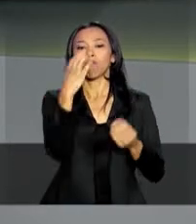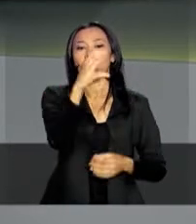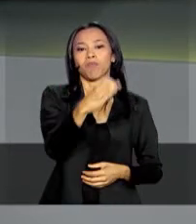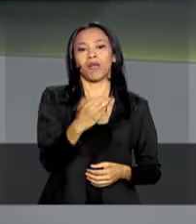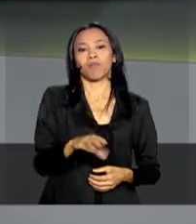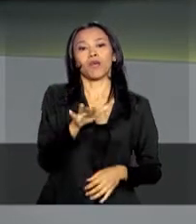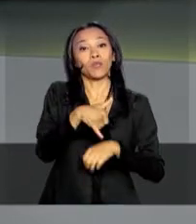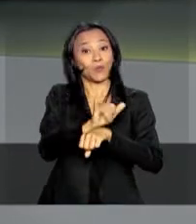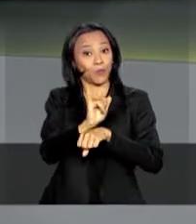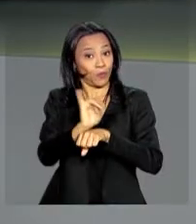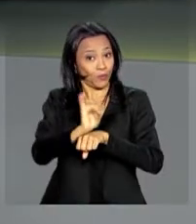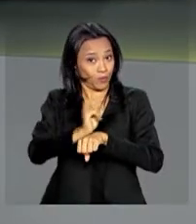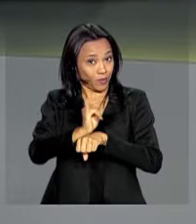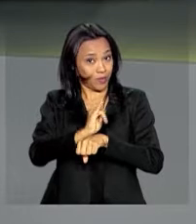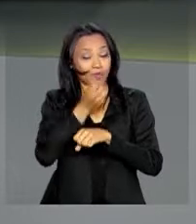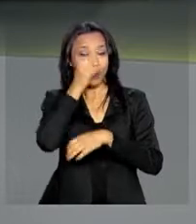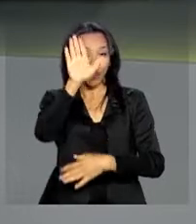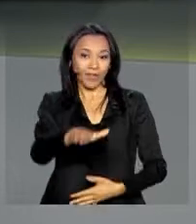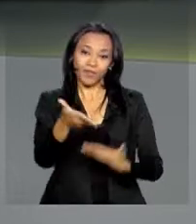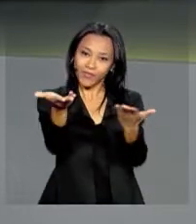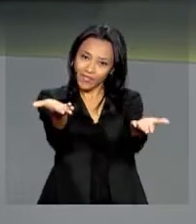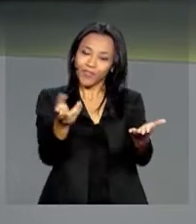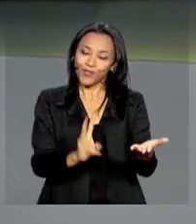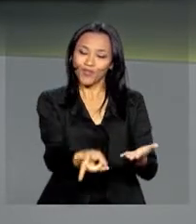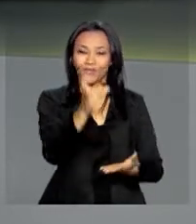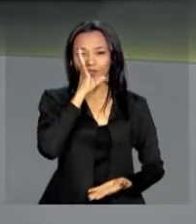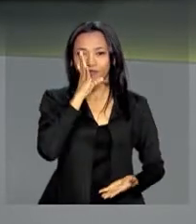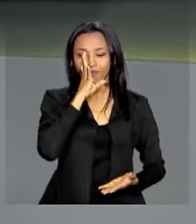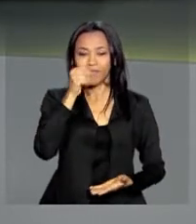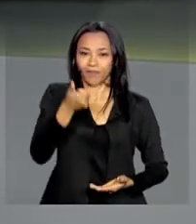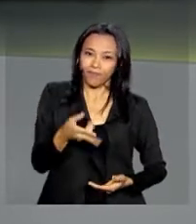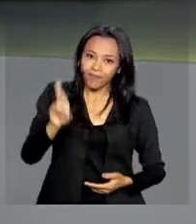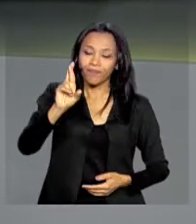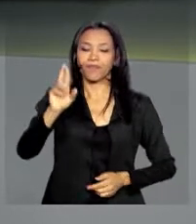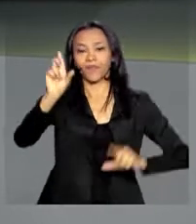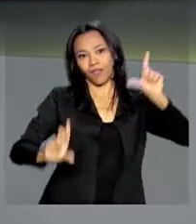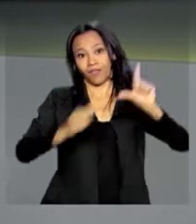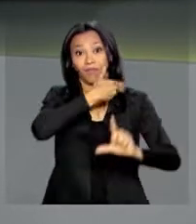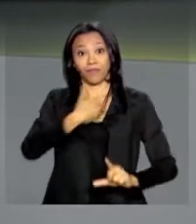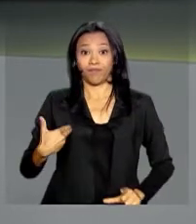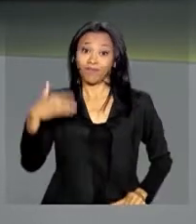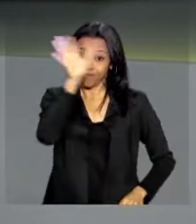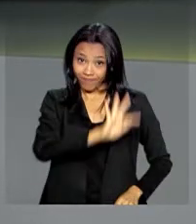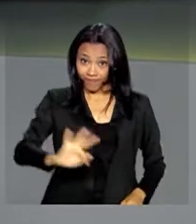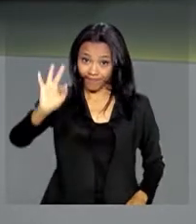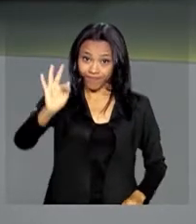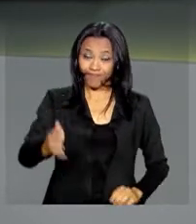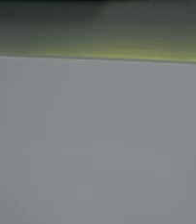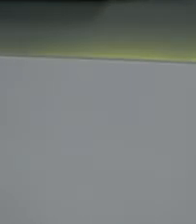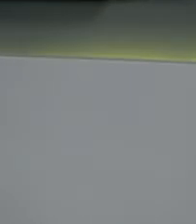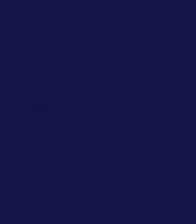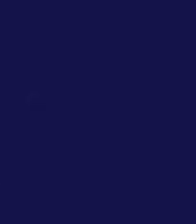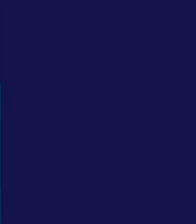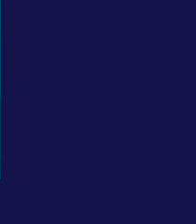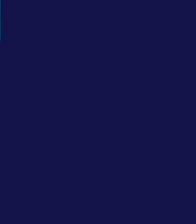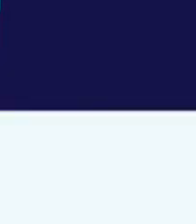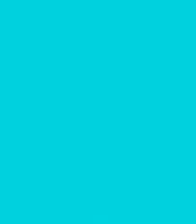nosso canal no youtube uma boa tarde pra você continue com a gente aqui na nbr a tv do governo federal